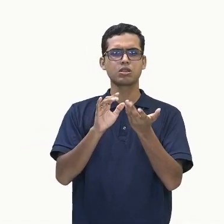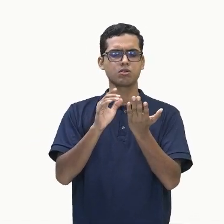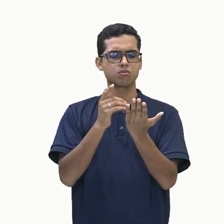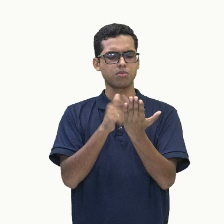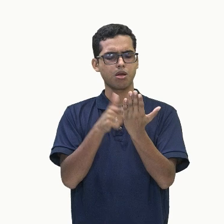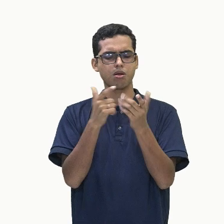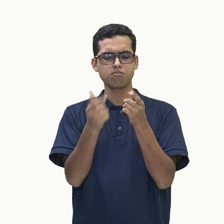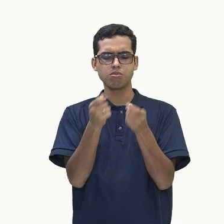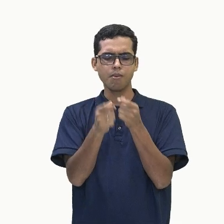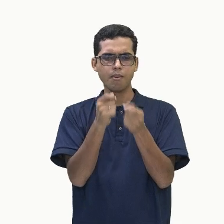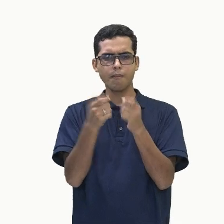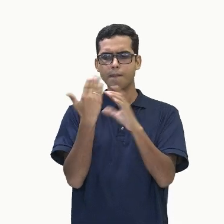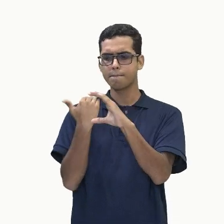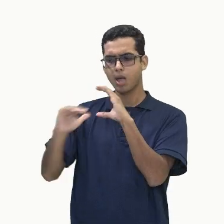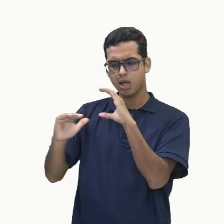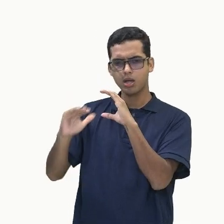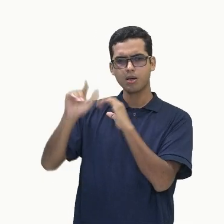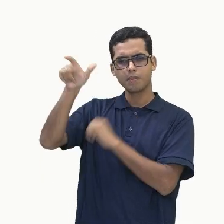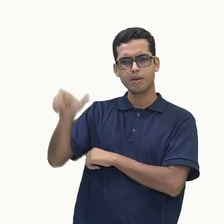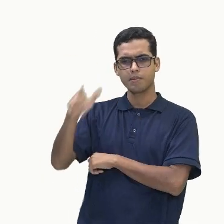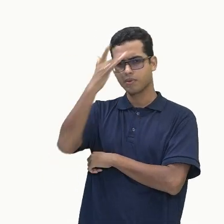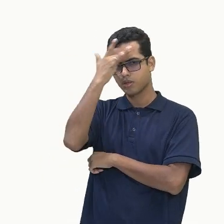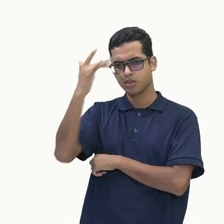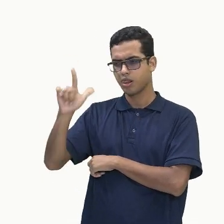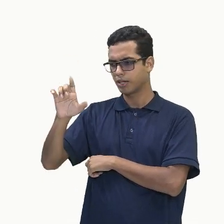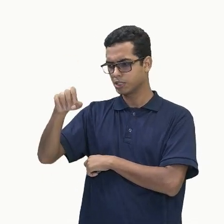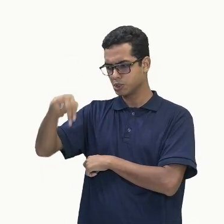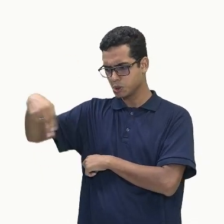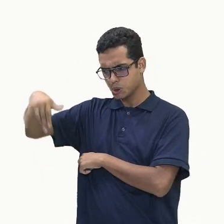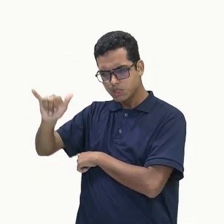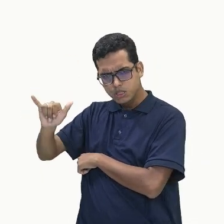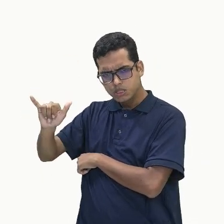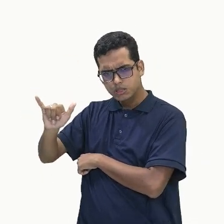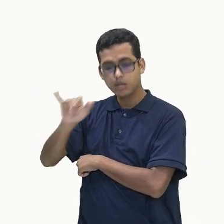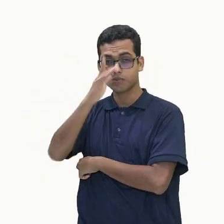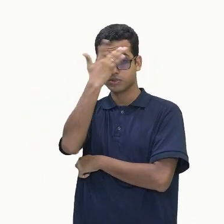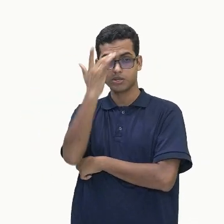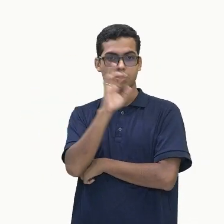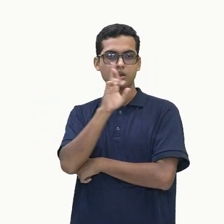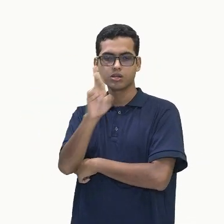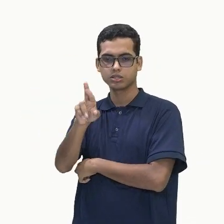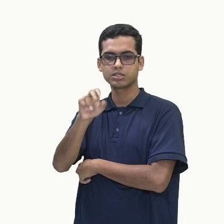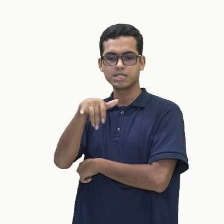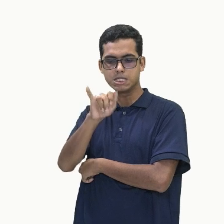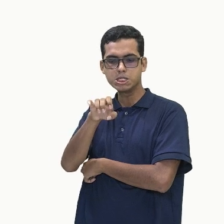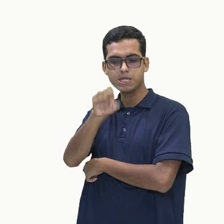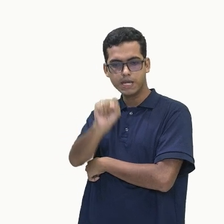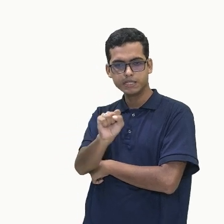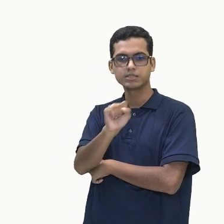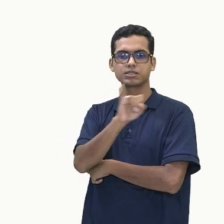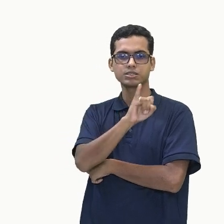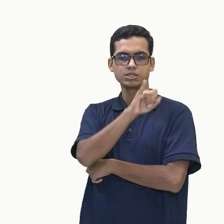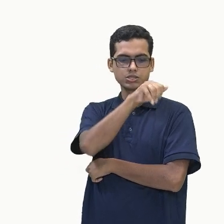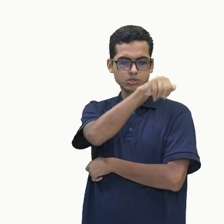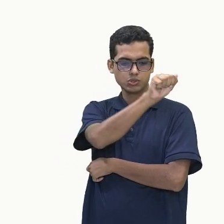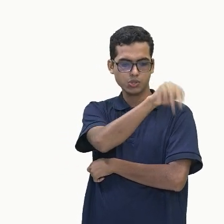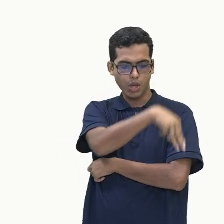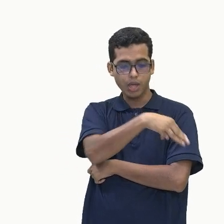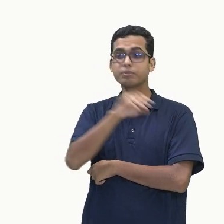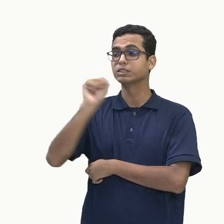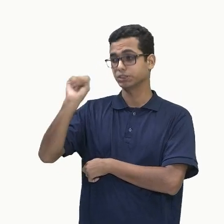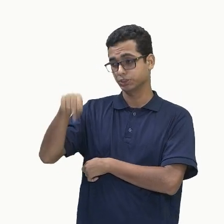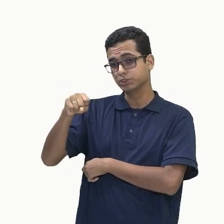Bom, gente, vamos analisar. A resposta, ela tem que estar de acordo